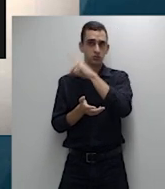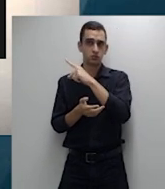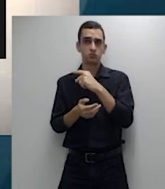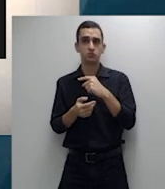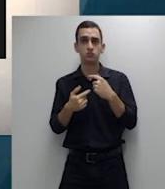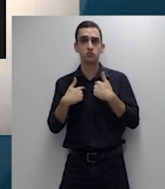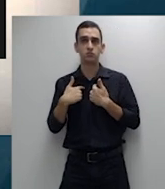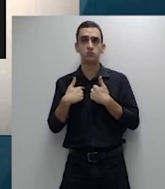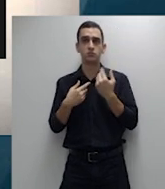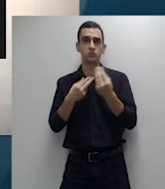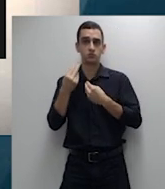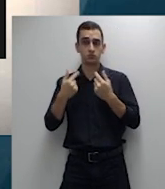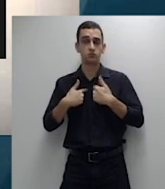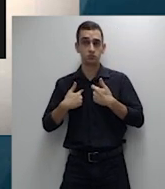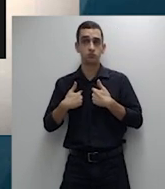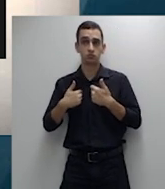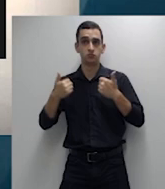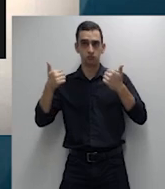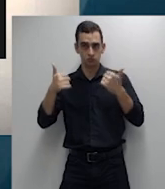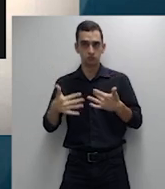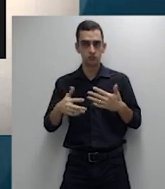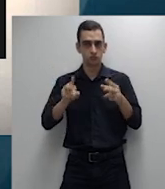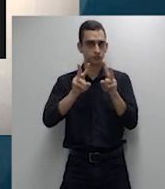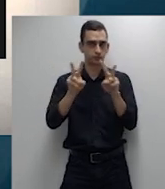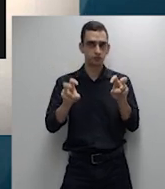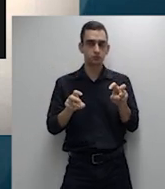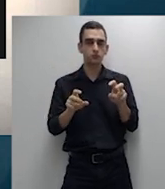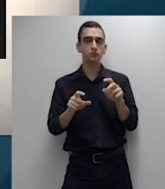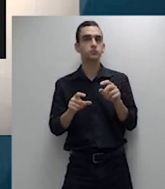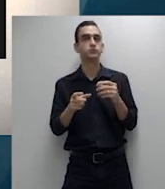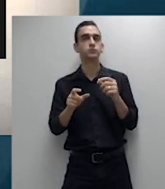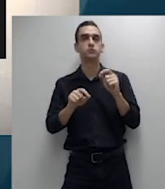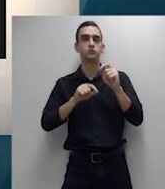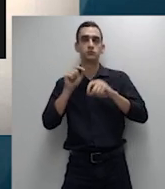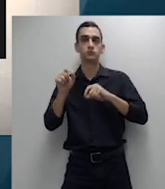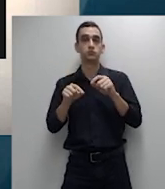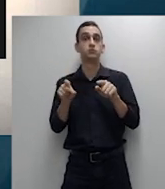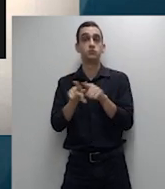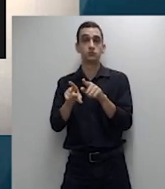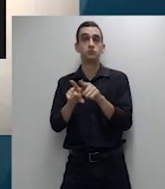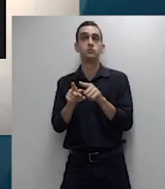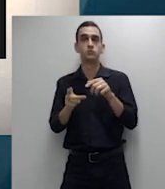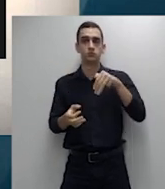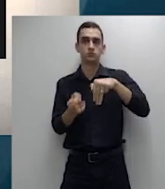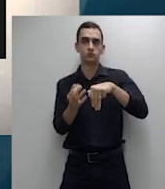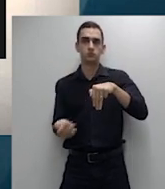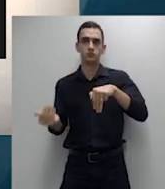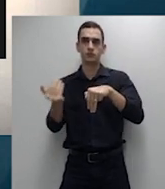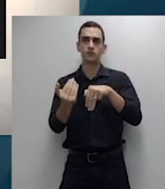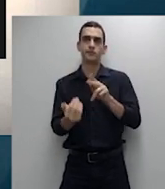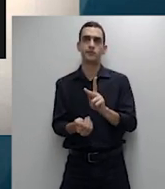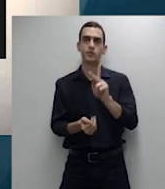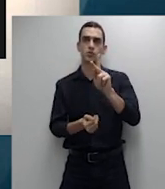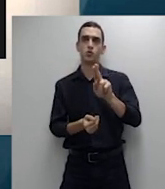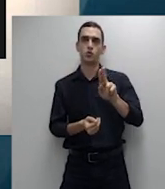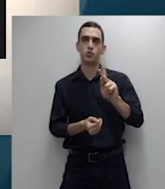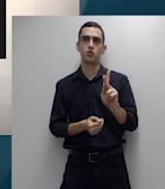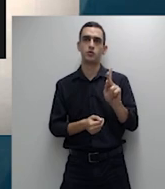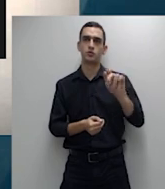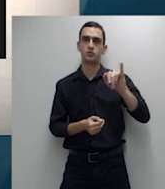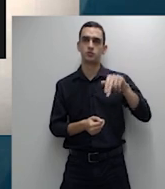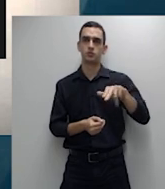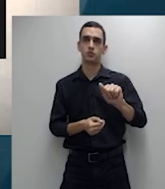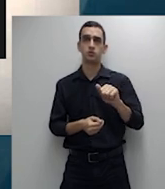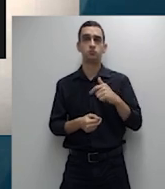eu vou eu vou pronunciar pelo menos o princípio é o enterro a preocupação do veículo fina acho que efetivamente é